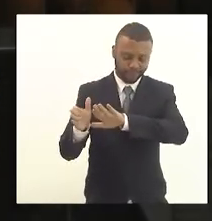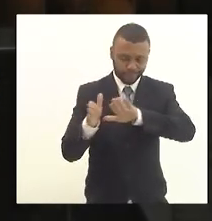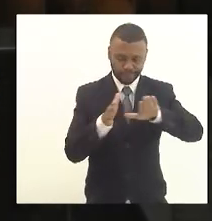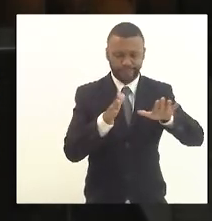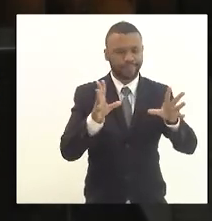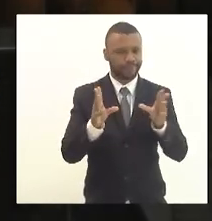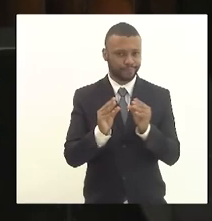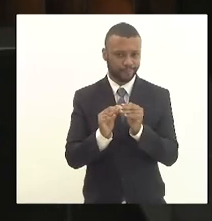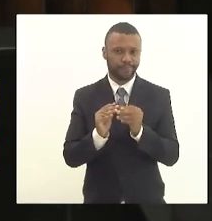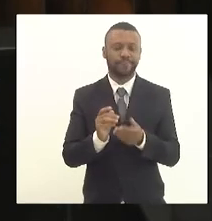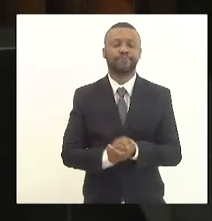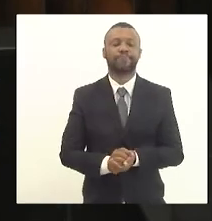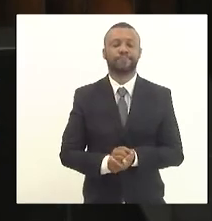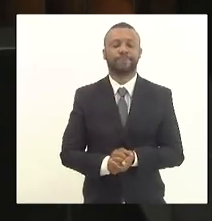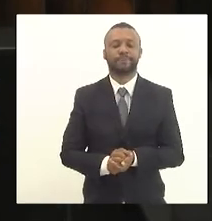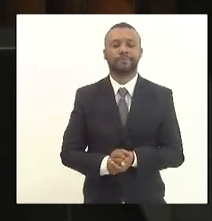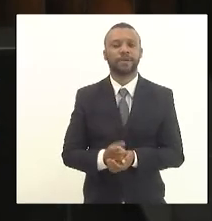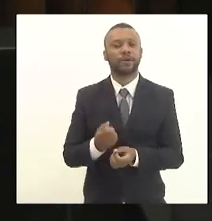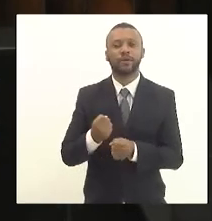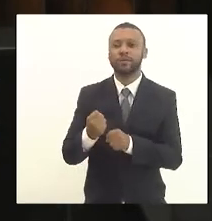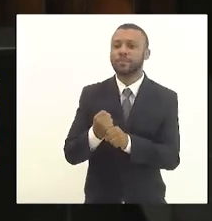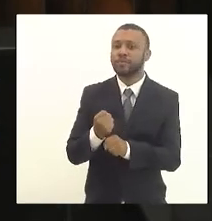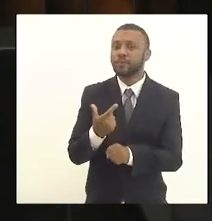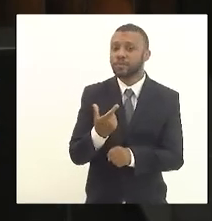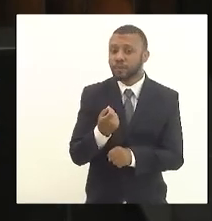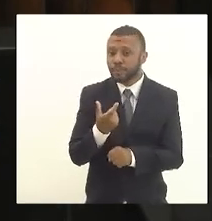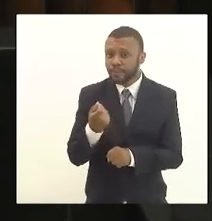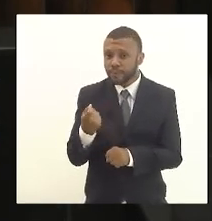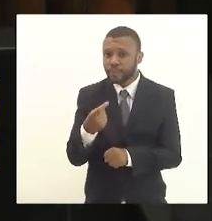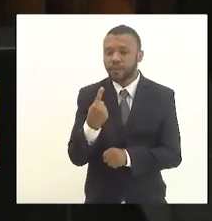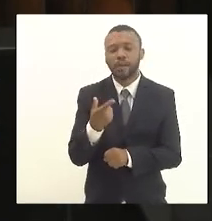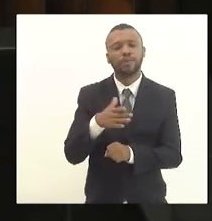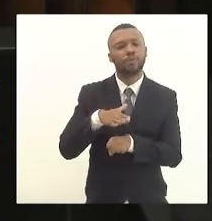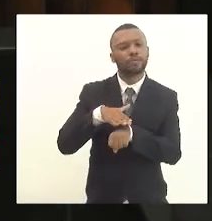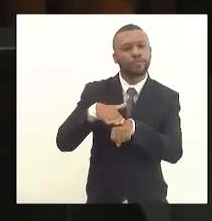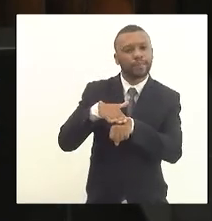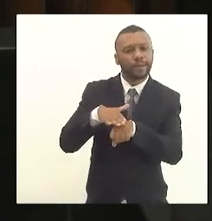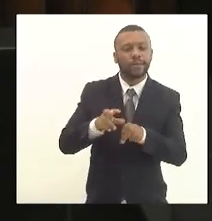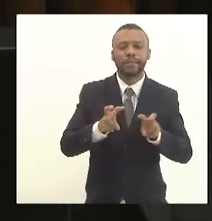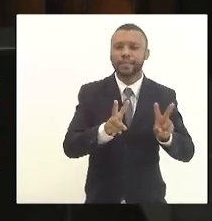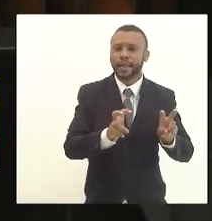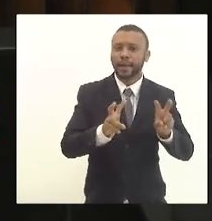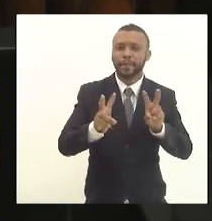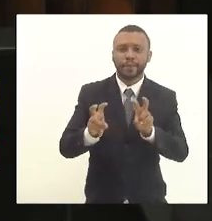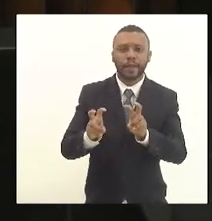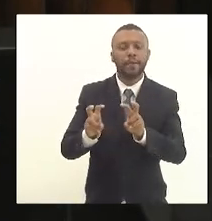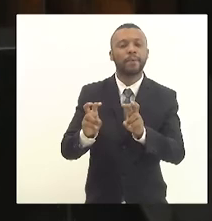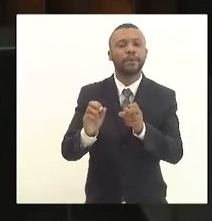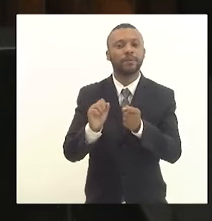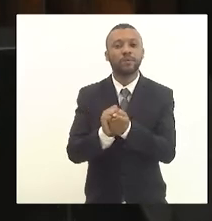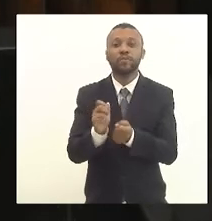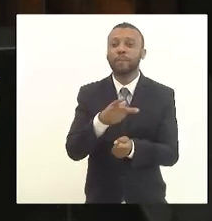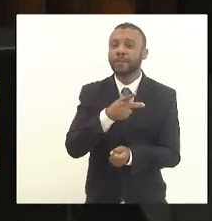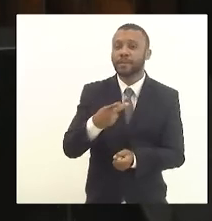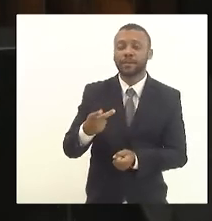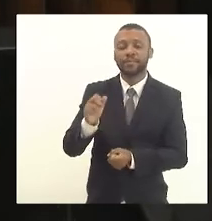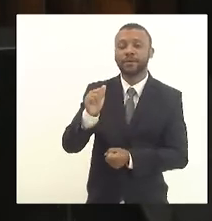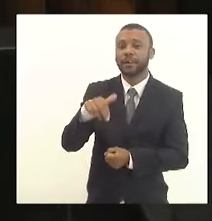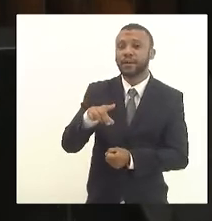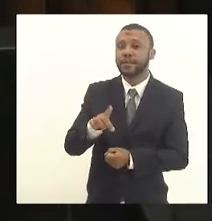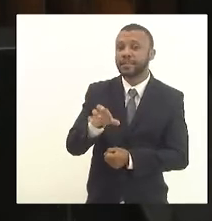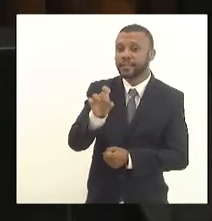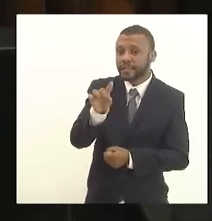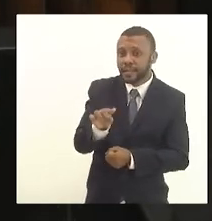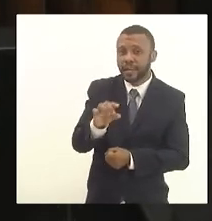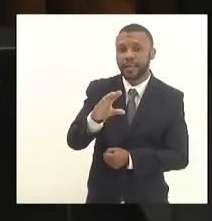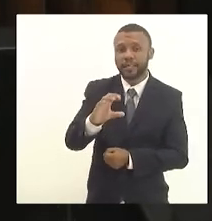lá em 2020, nós conversamos sobre esse tema com o presidente André Siciliano,